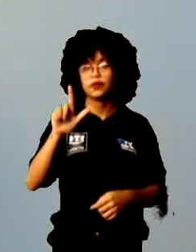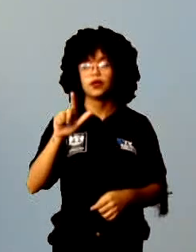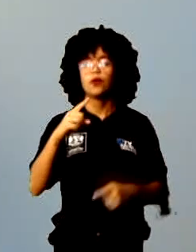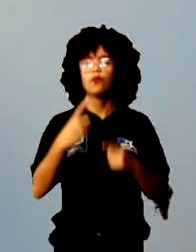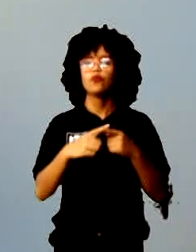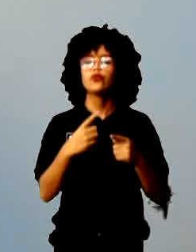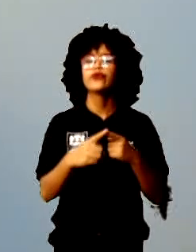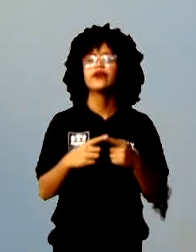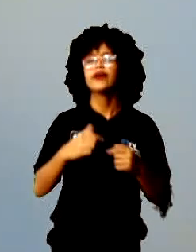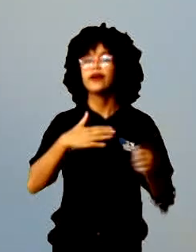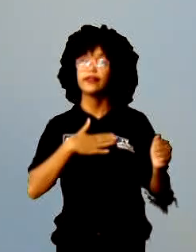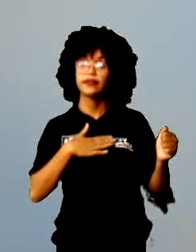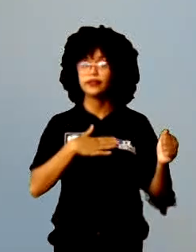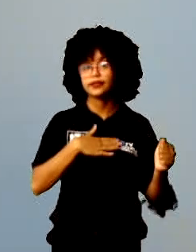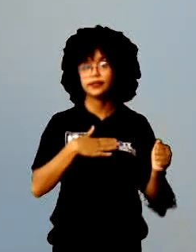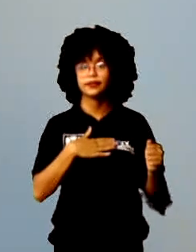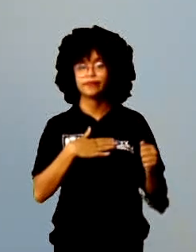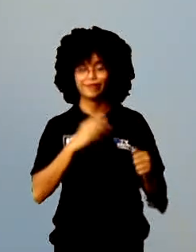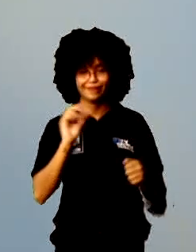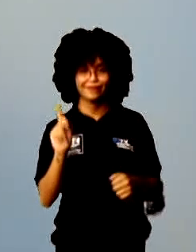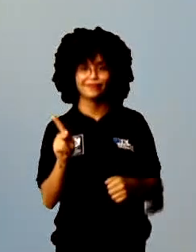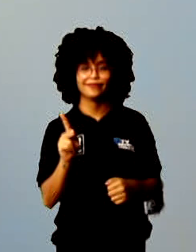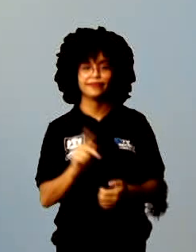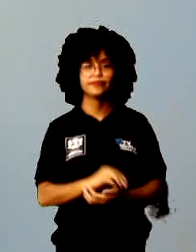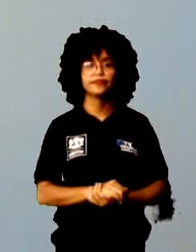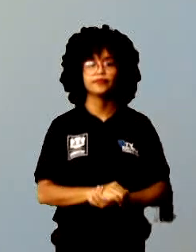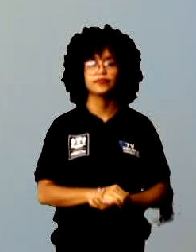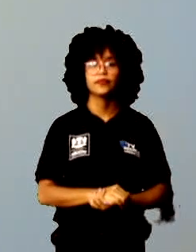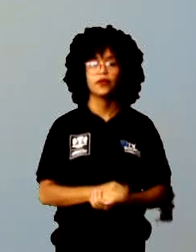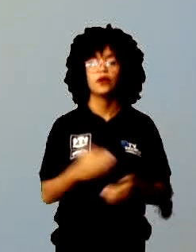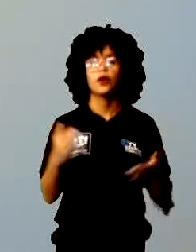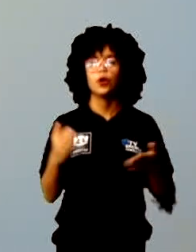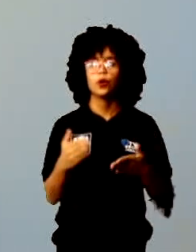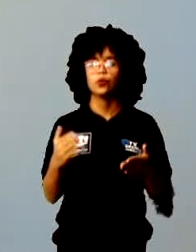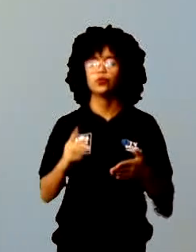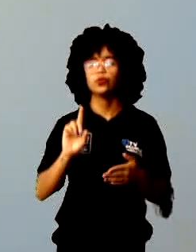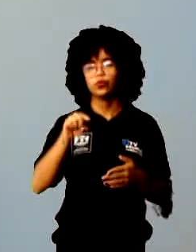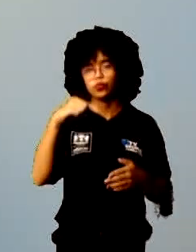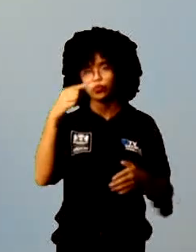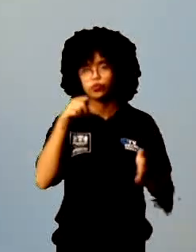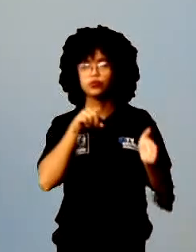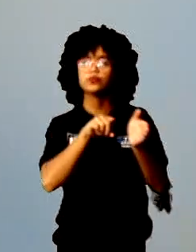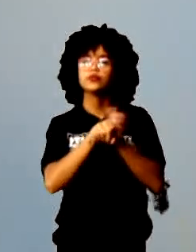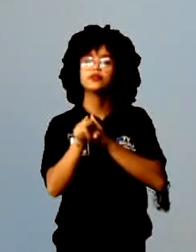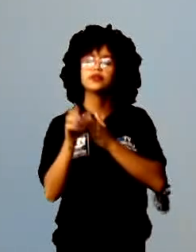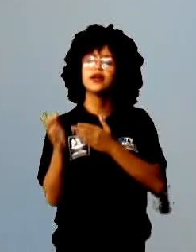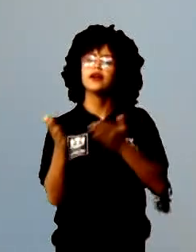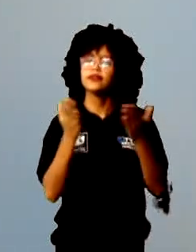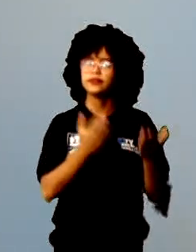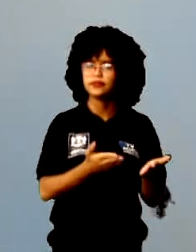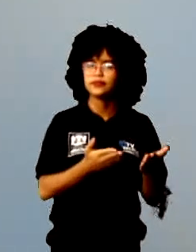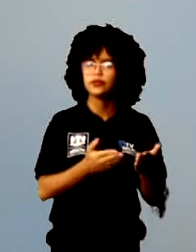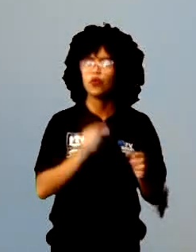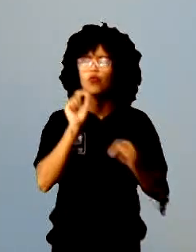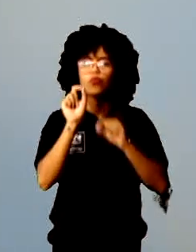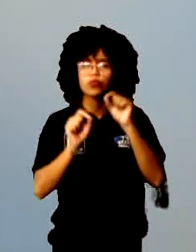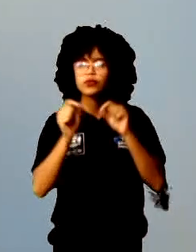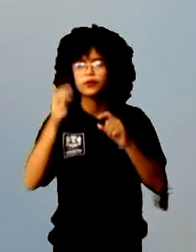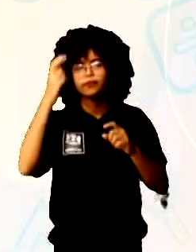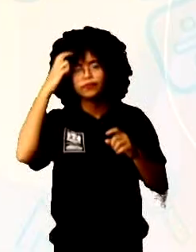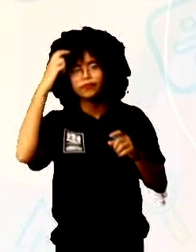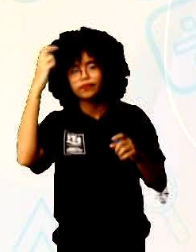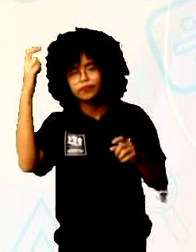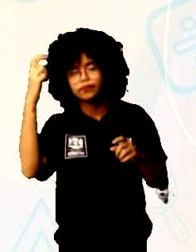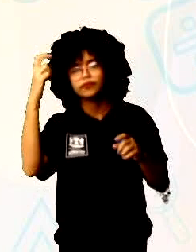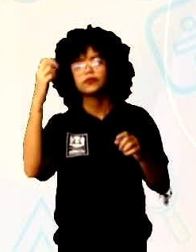é um patrimônio imaterial tá bom e agora outra pergunta que eu quero trazer para você o que são